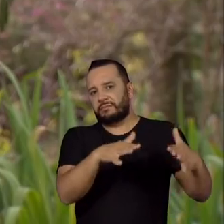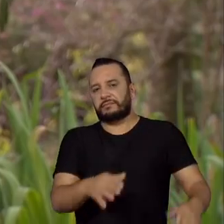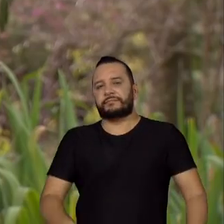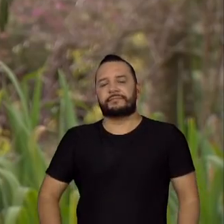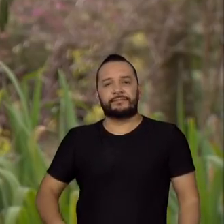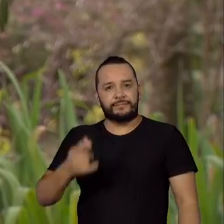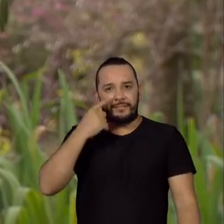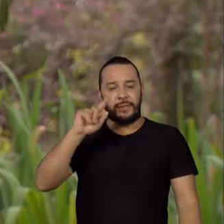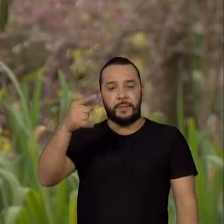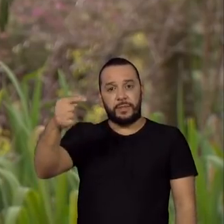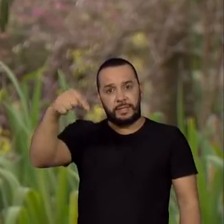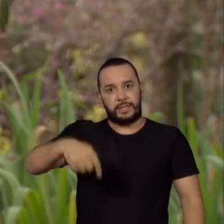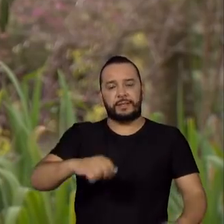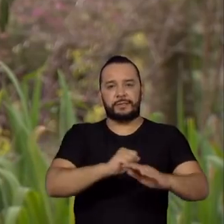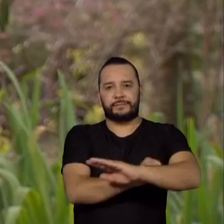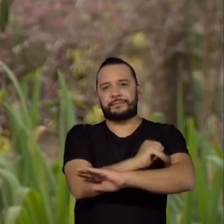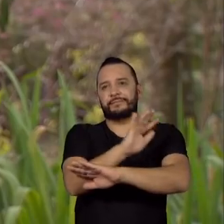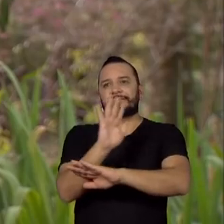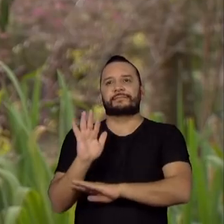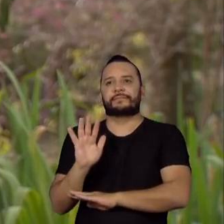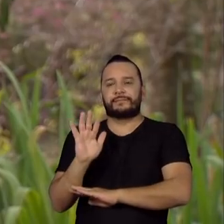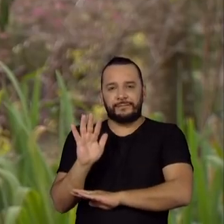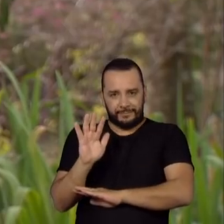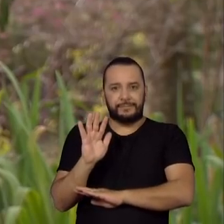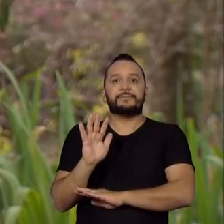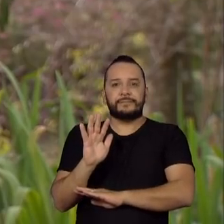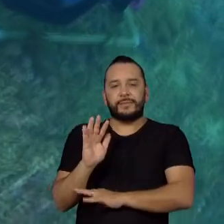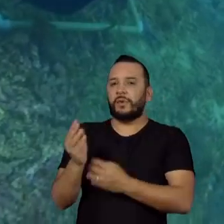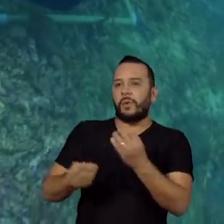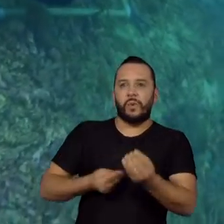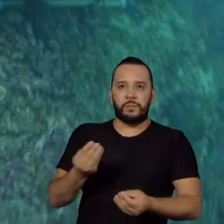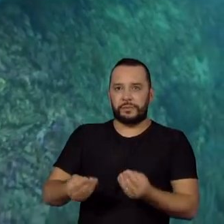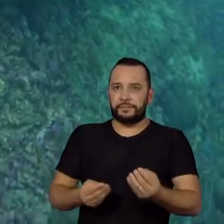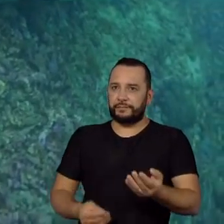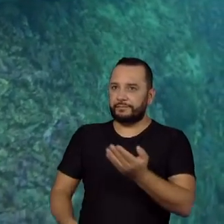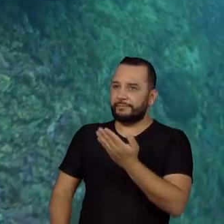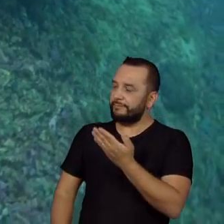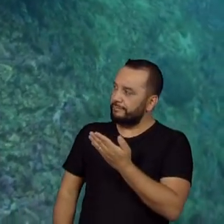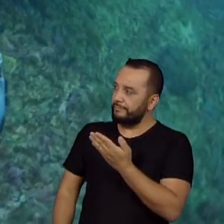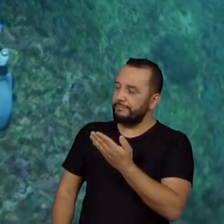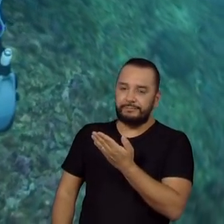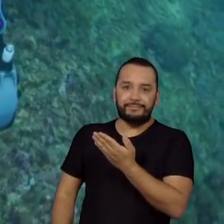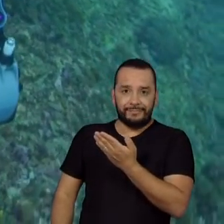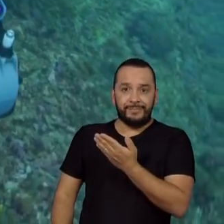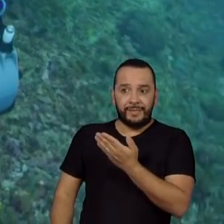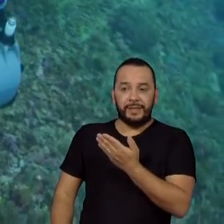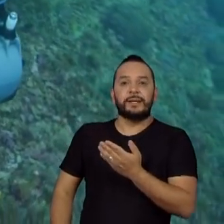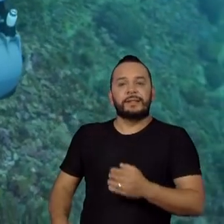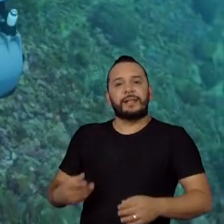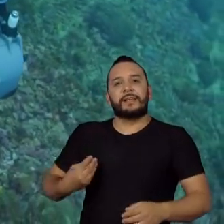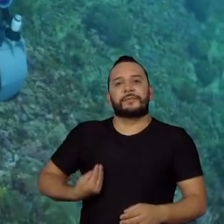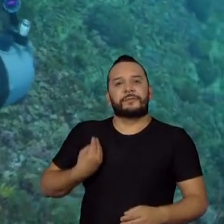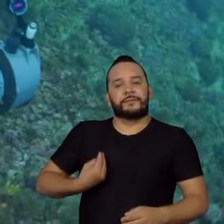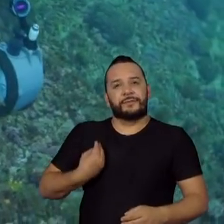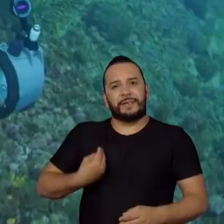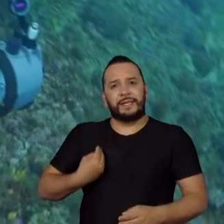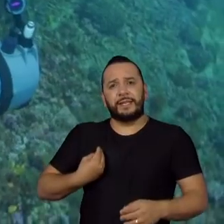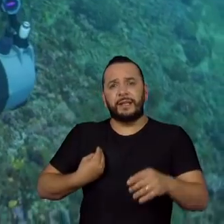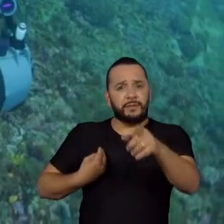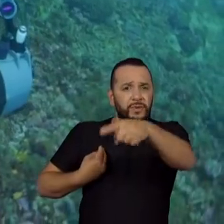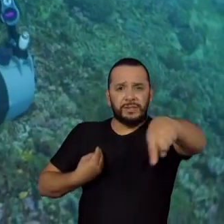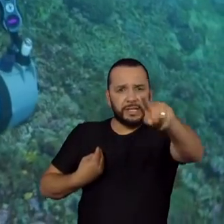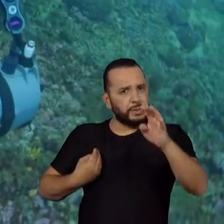E veja daqui a pouco, aqui no Repórter Eco. A biodiversidade